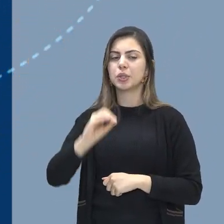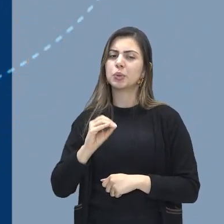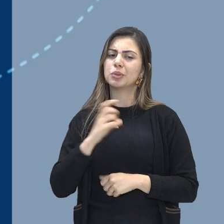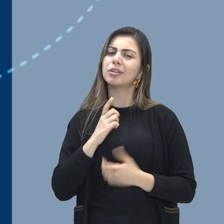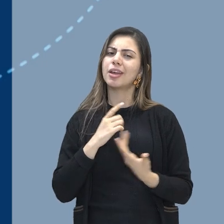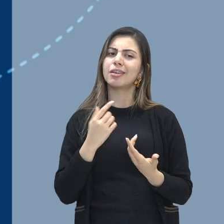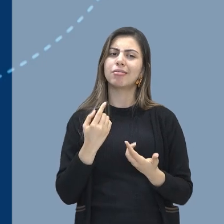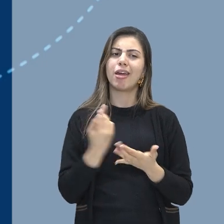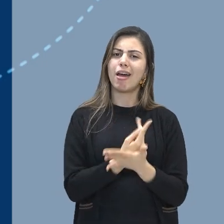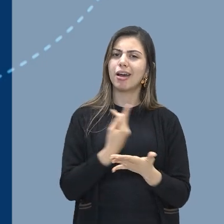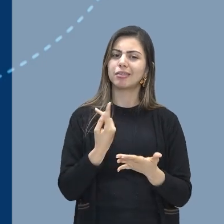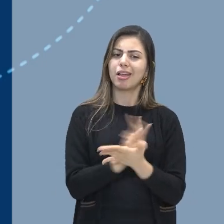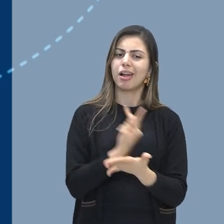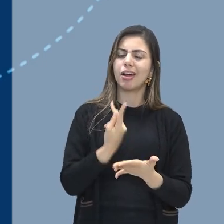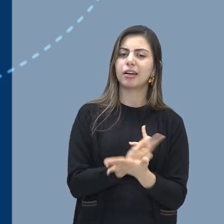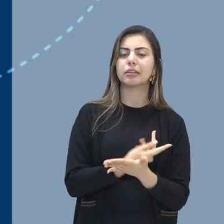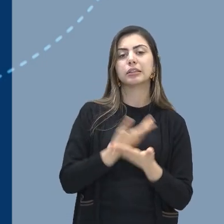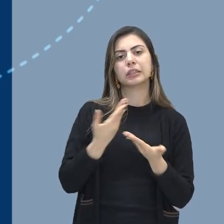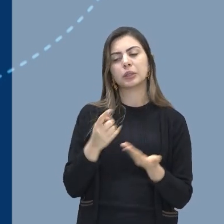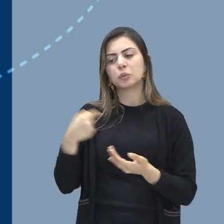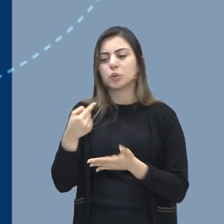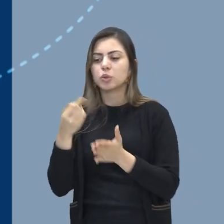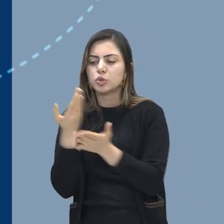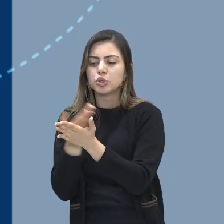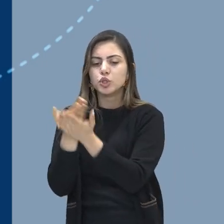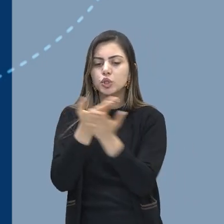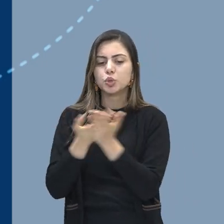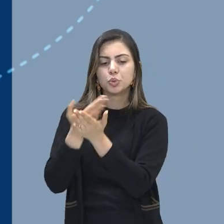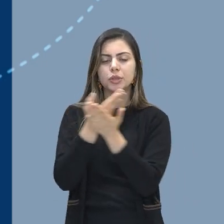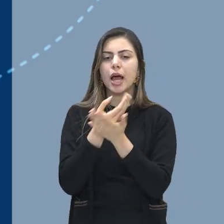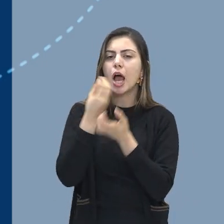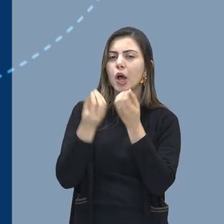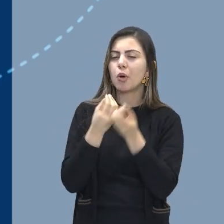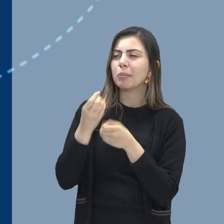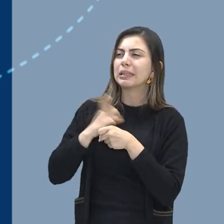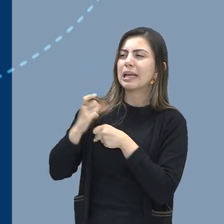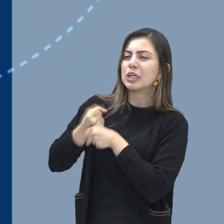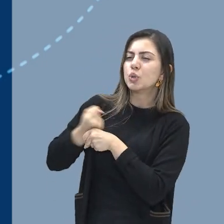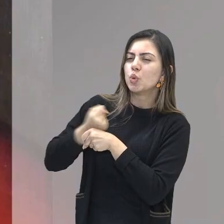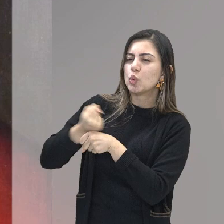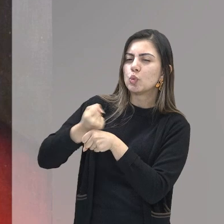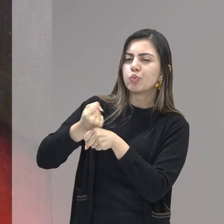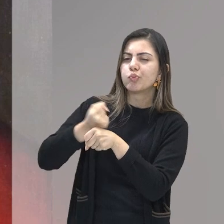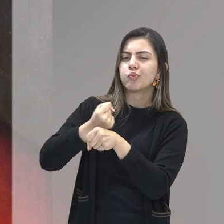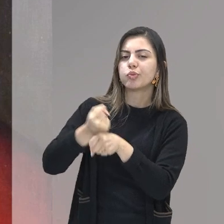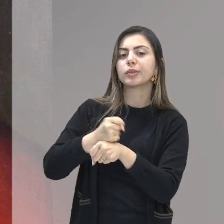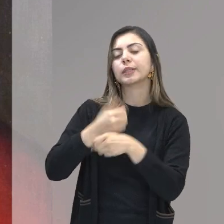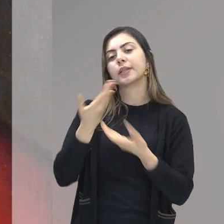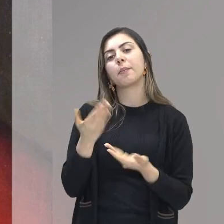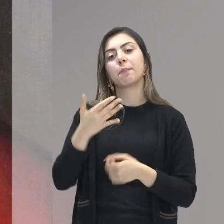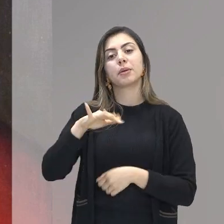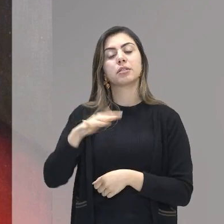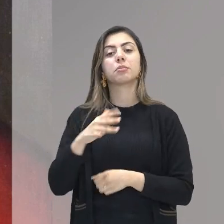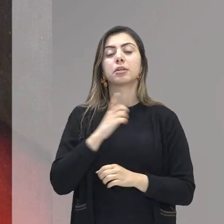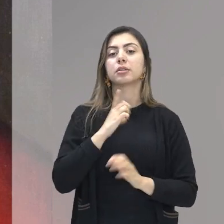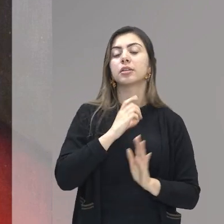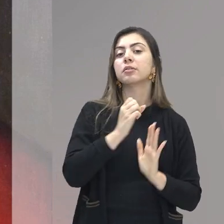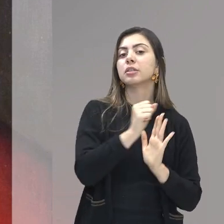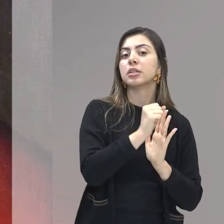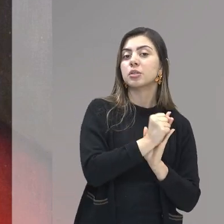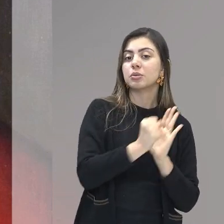falhas que incentivaram o estudo deste sistema por milhares de anos. Por volta do século